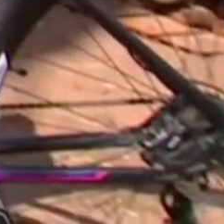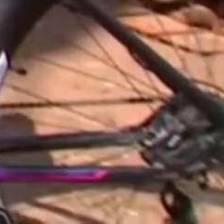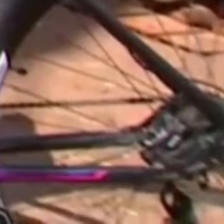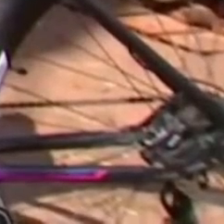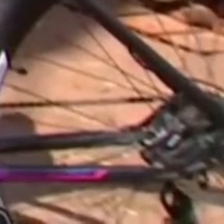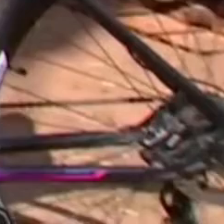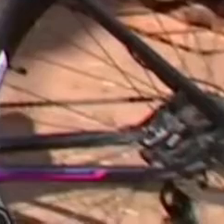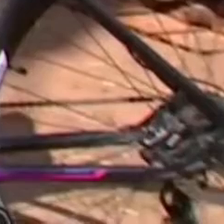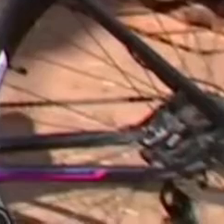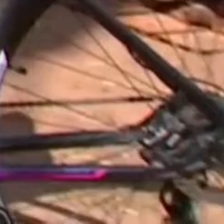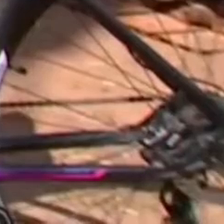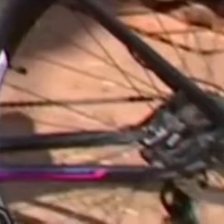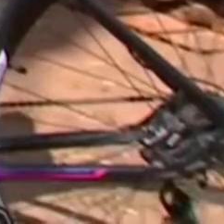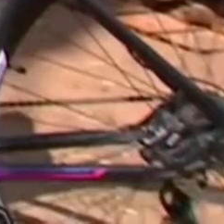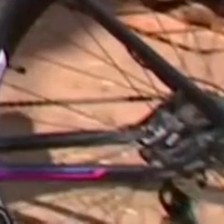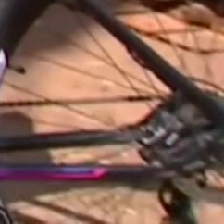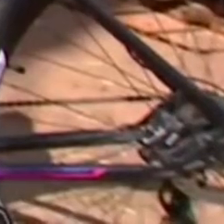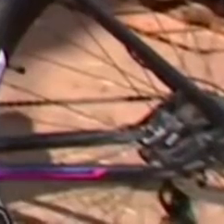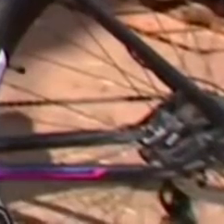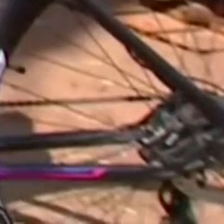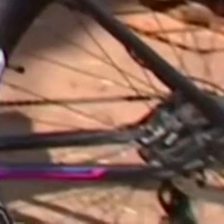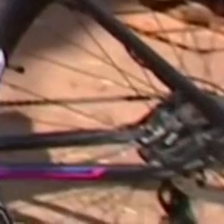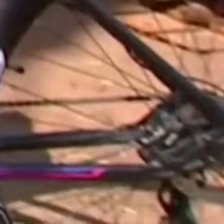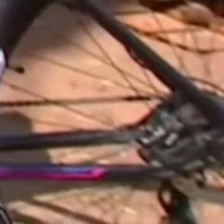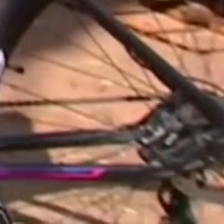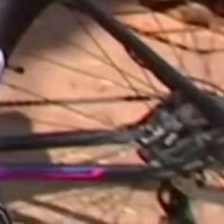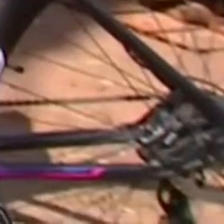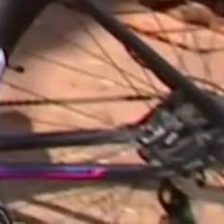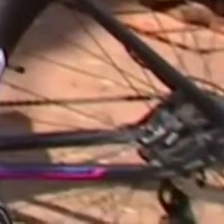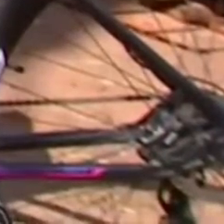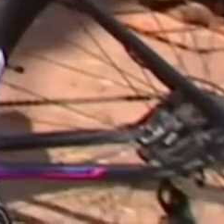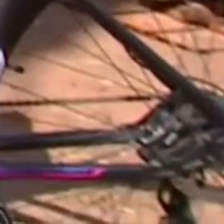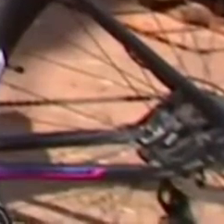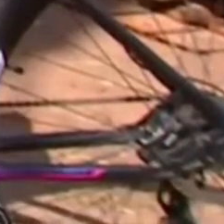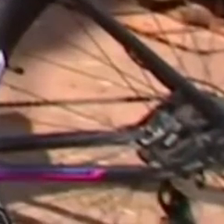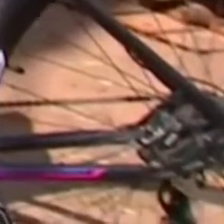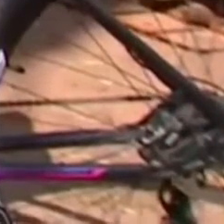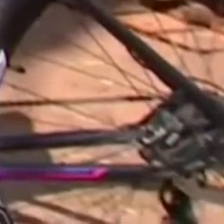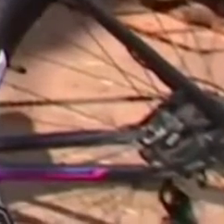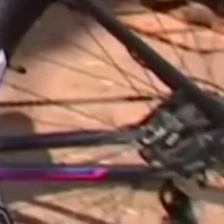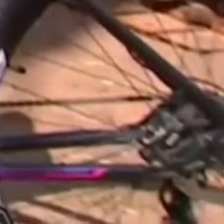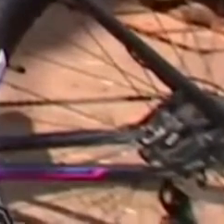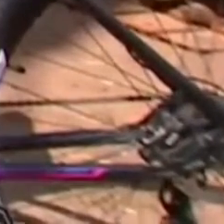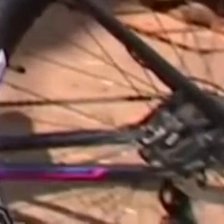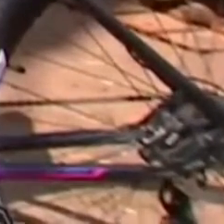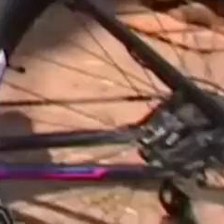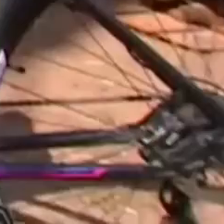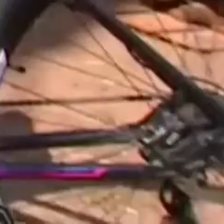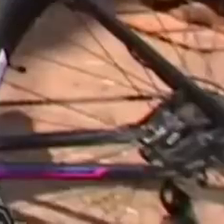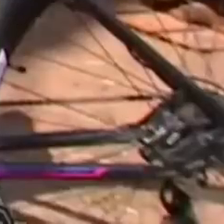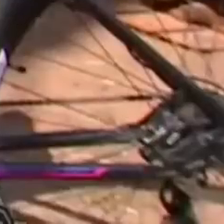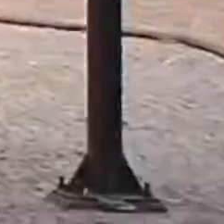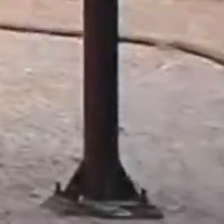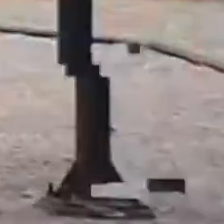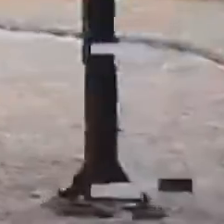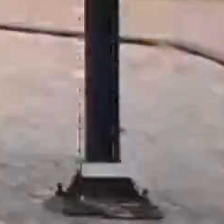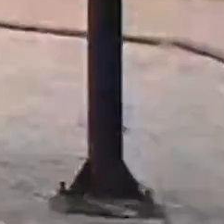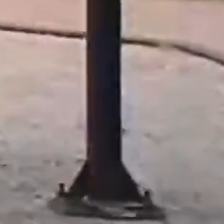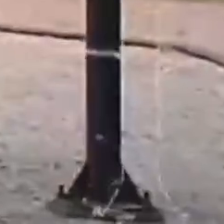do Otton, isso veio mudar muito a qualidade de vida do pessoal do Vila